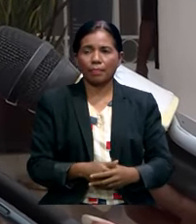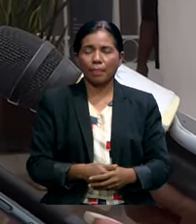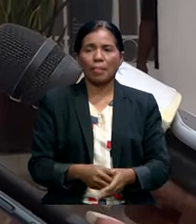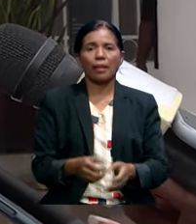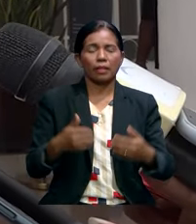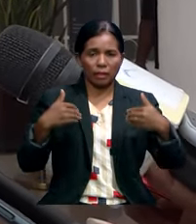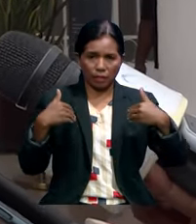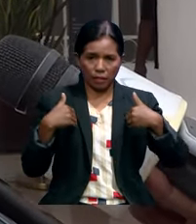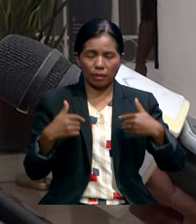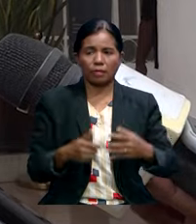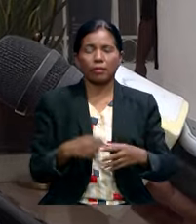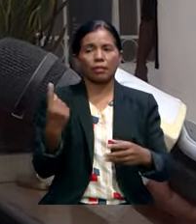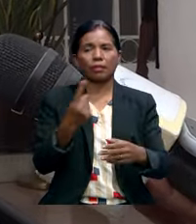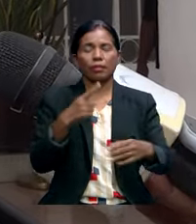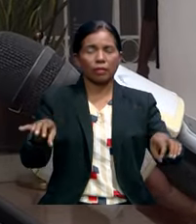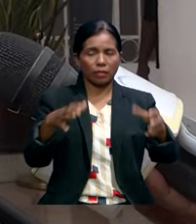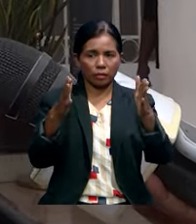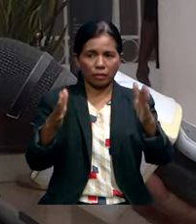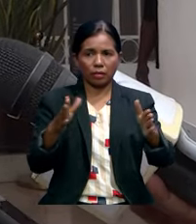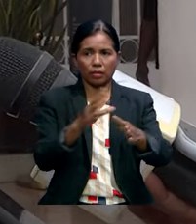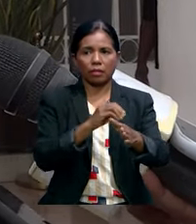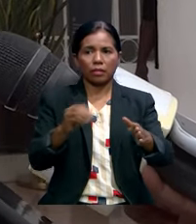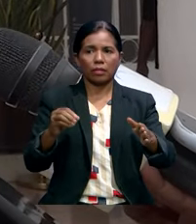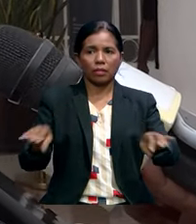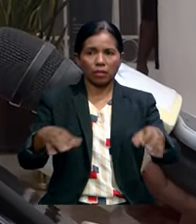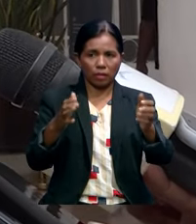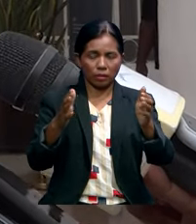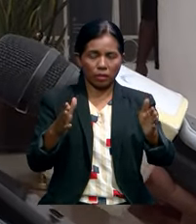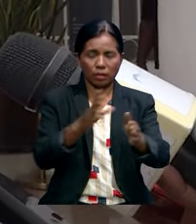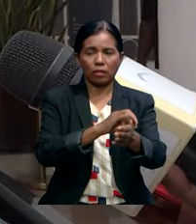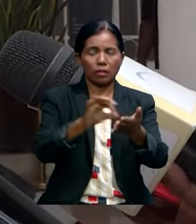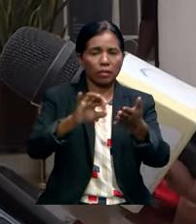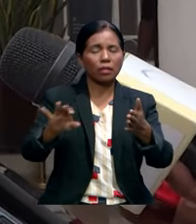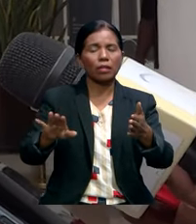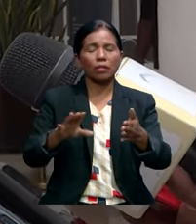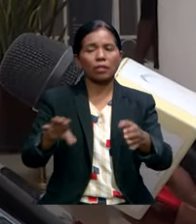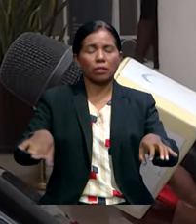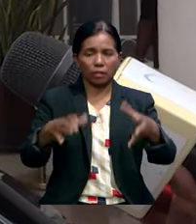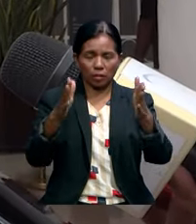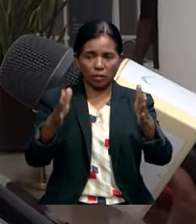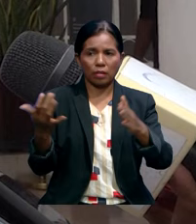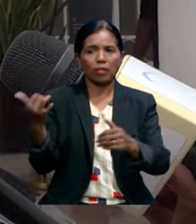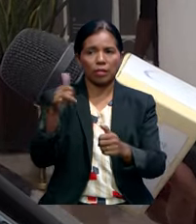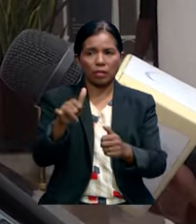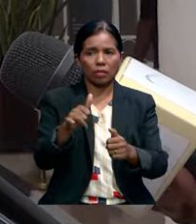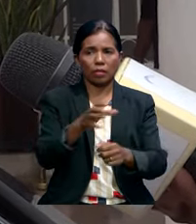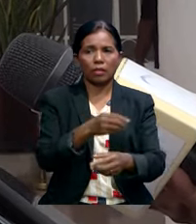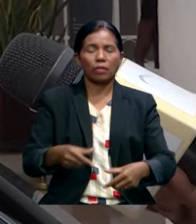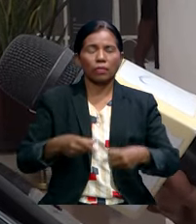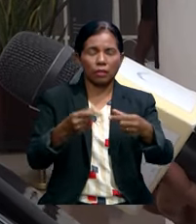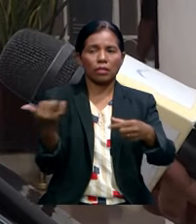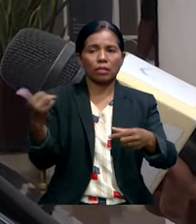hel funcionario embolo, funcionario casuais ka, funcionarios contrataron nebe ke sira desempenho na sira